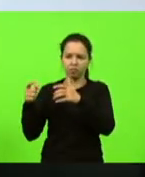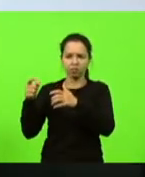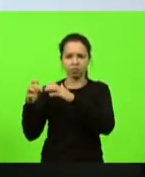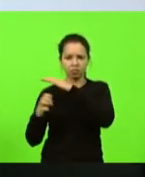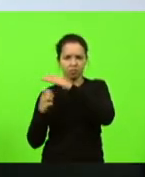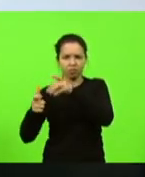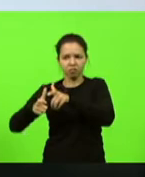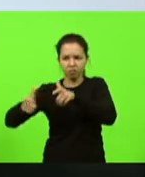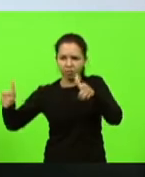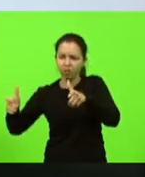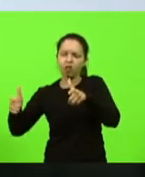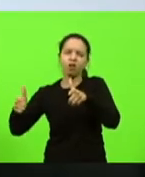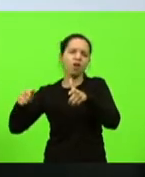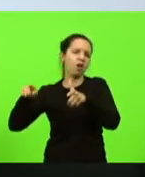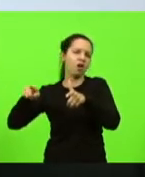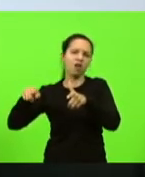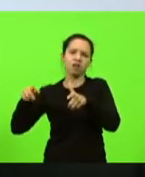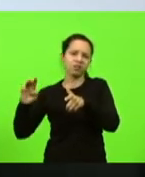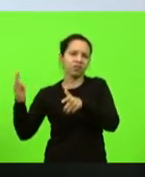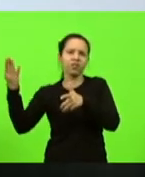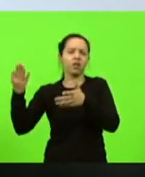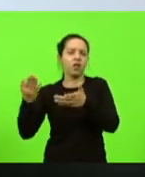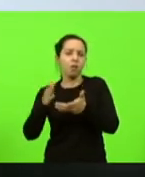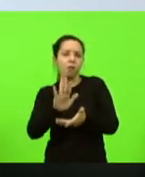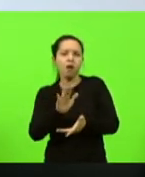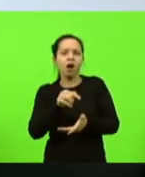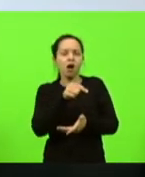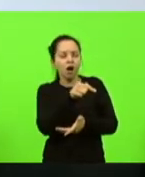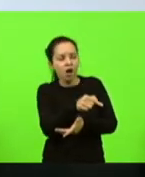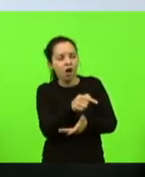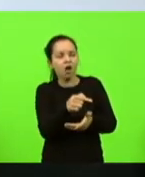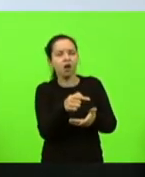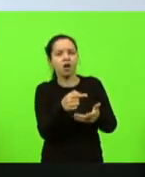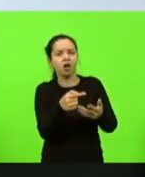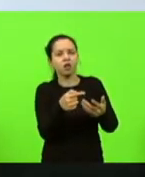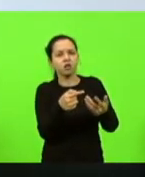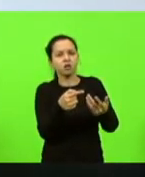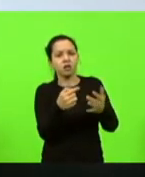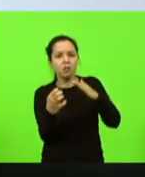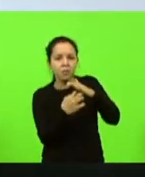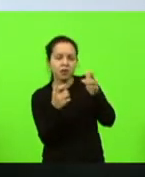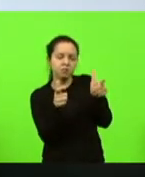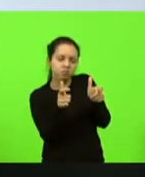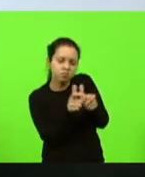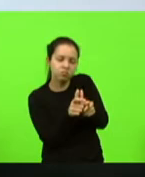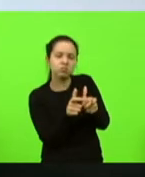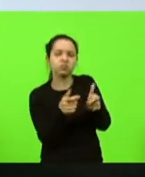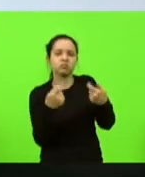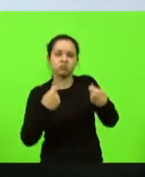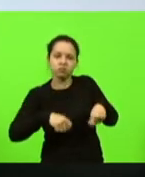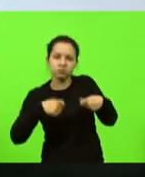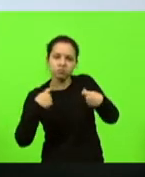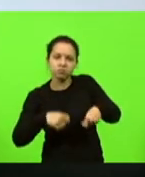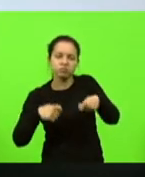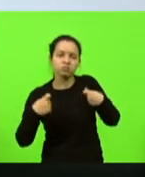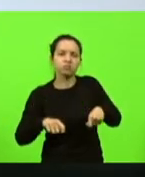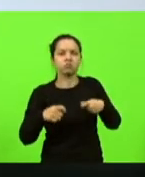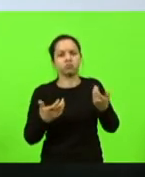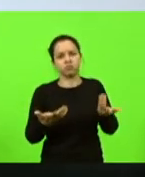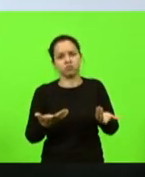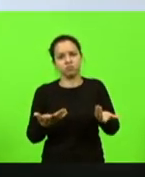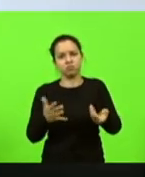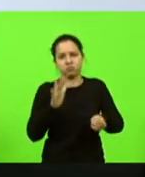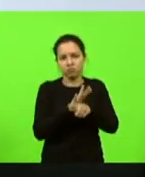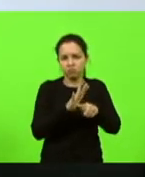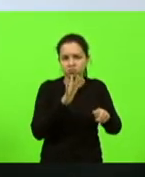vira sozinho. Agora, o pequeno, que está precisando do nosso apoio, que não conseguiu pegar o financiamento aprovado